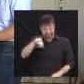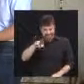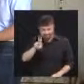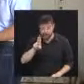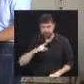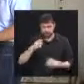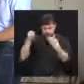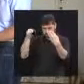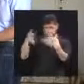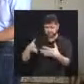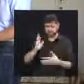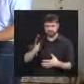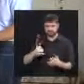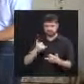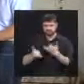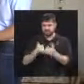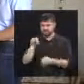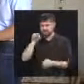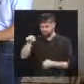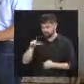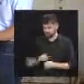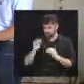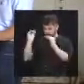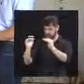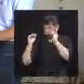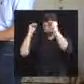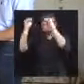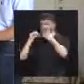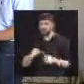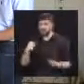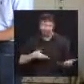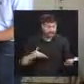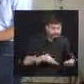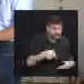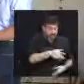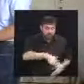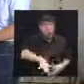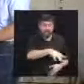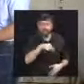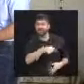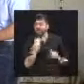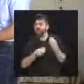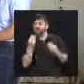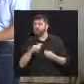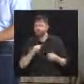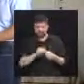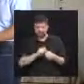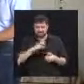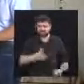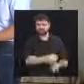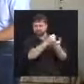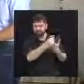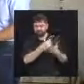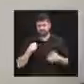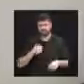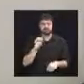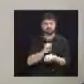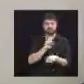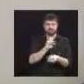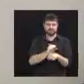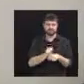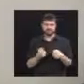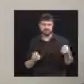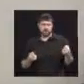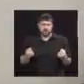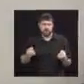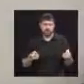até brinquei, ó, dentro da ambulância vocês são uns deuses, e fora, se acontecer alguma coisa fora, como é que vocês vão se virar? A gente espera chegar na ambulância. Falei, não, eu